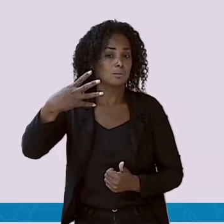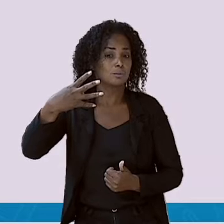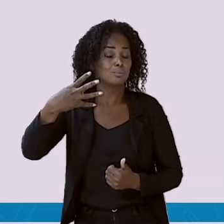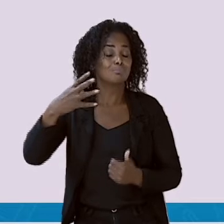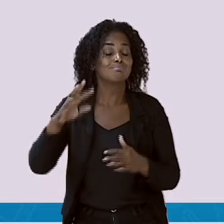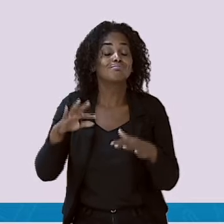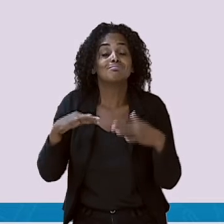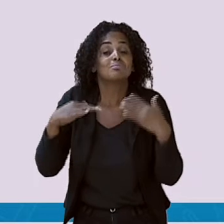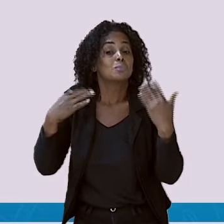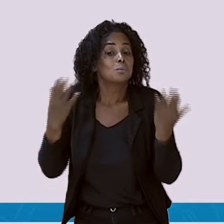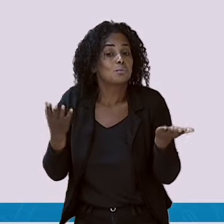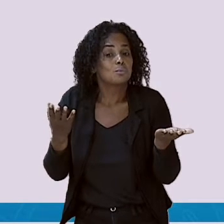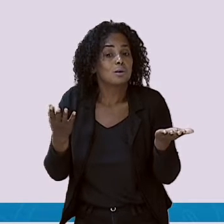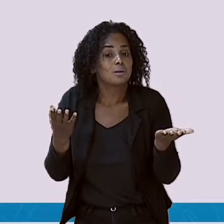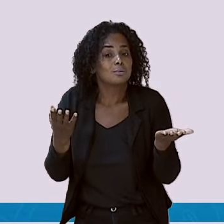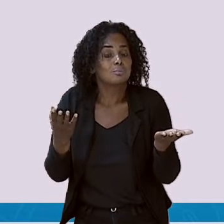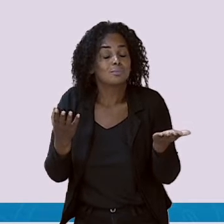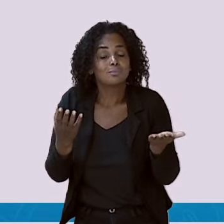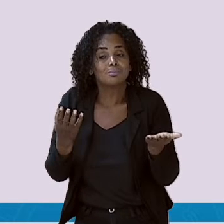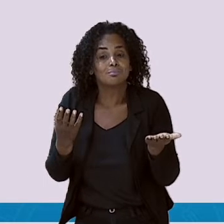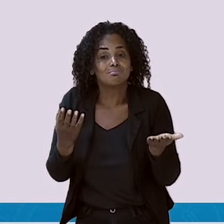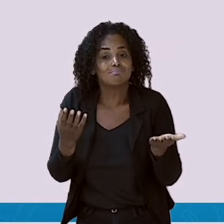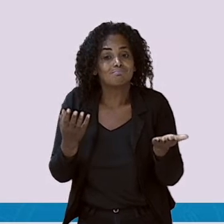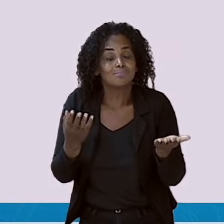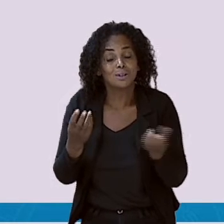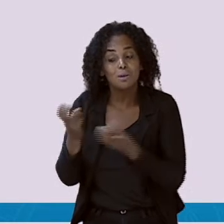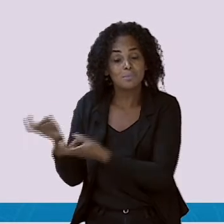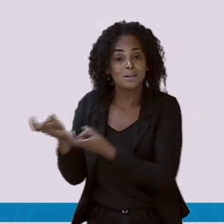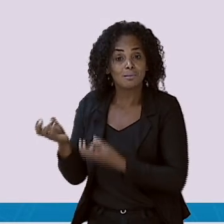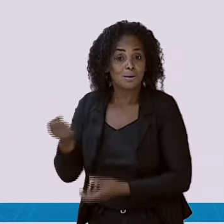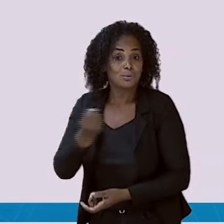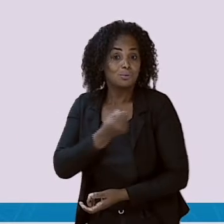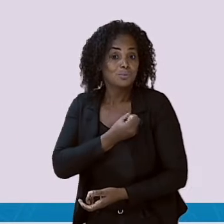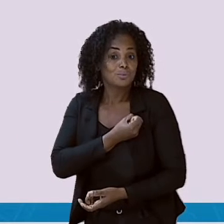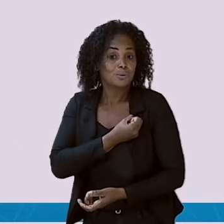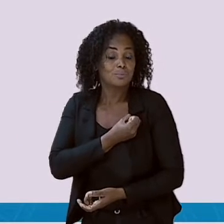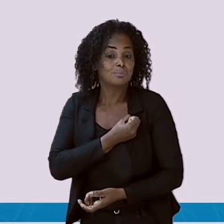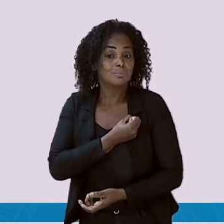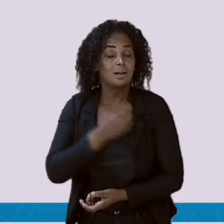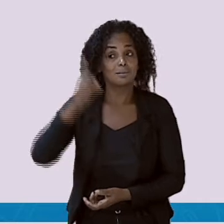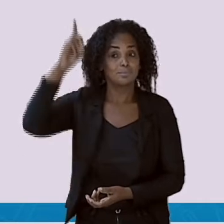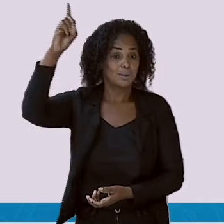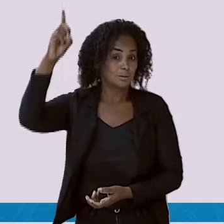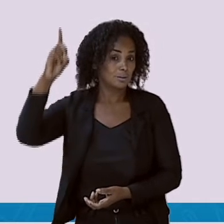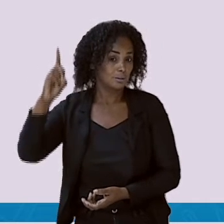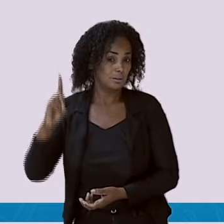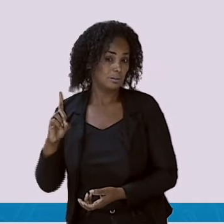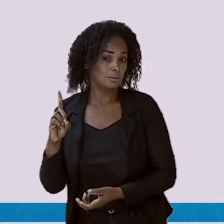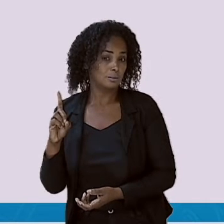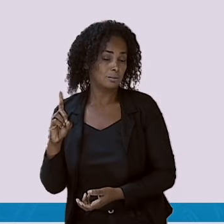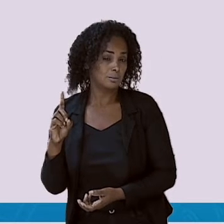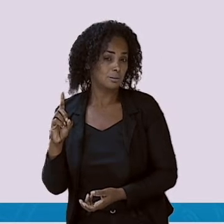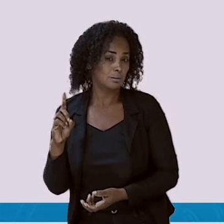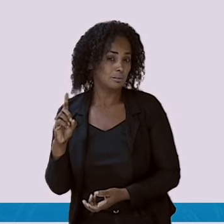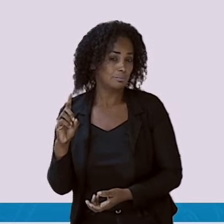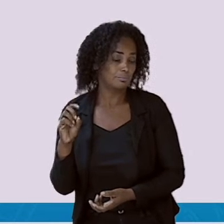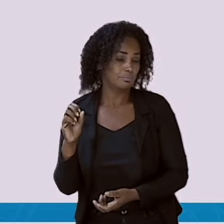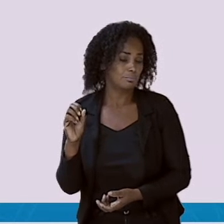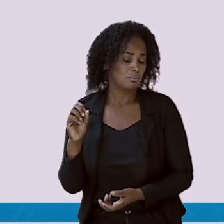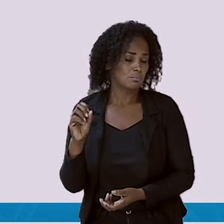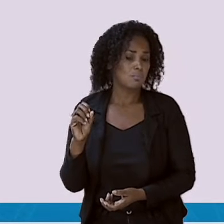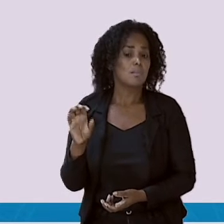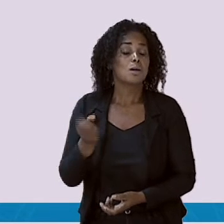o número que está à direita da minha centena. Ali o 9. O 9, ele é maior ou